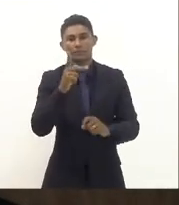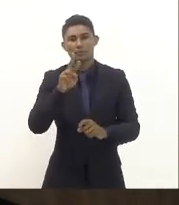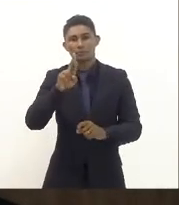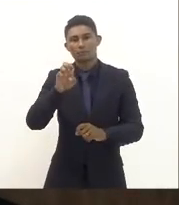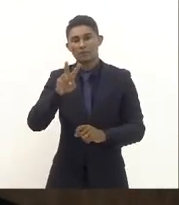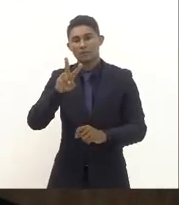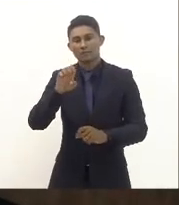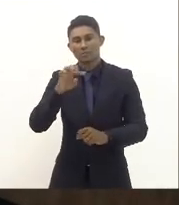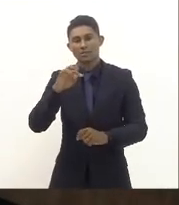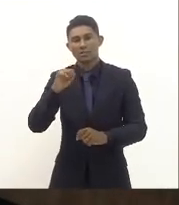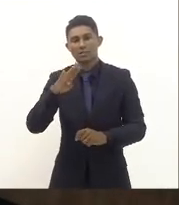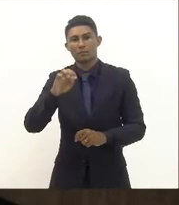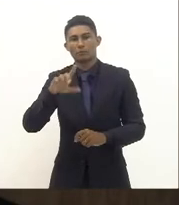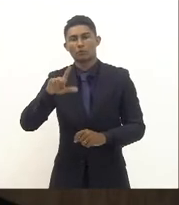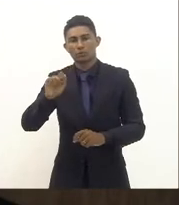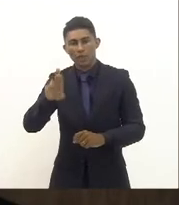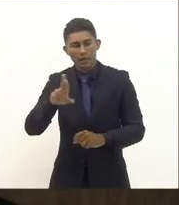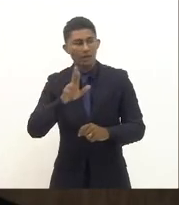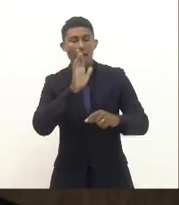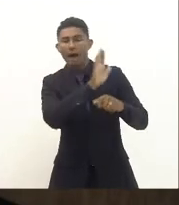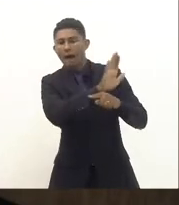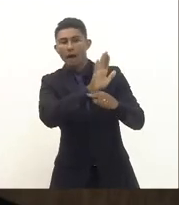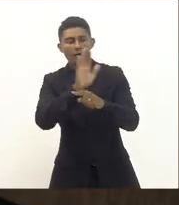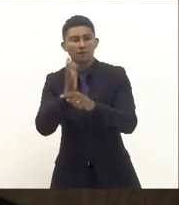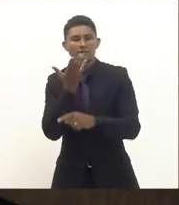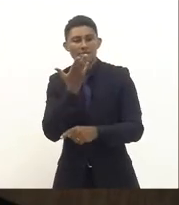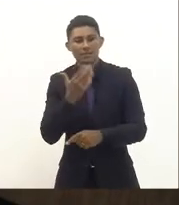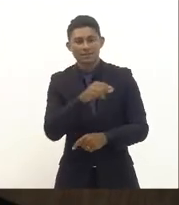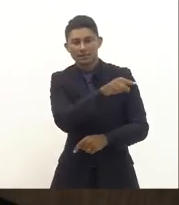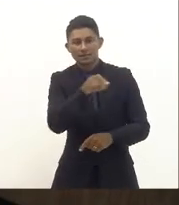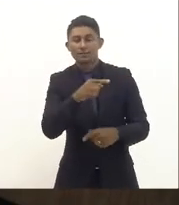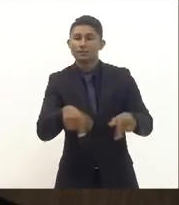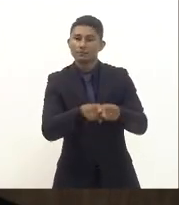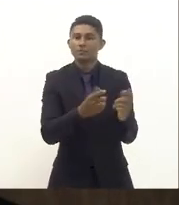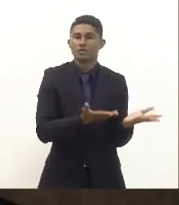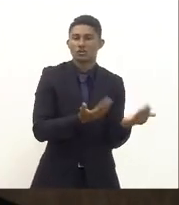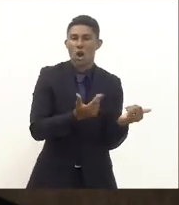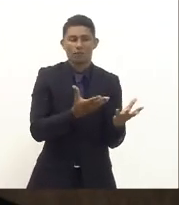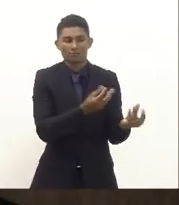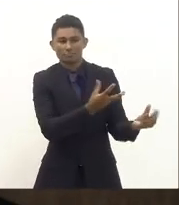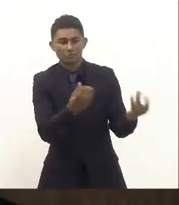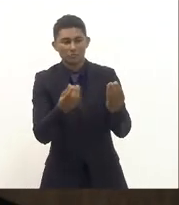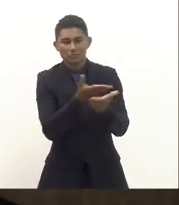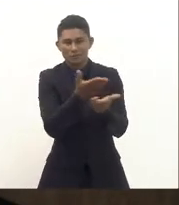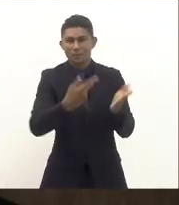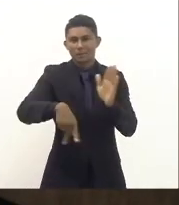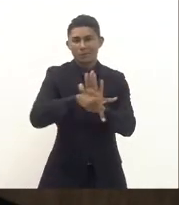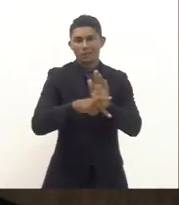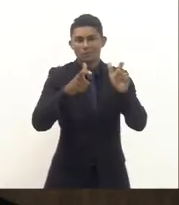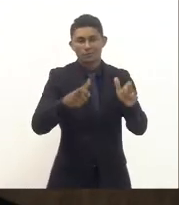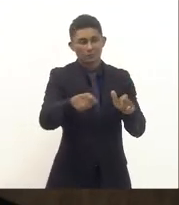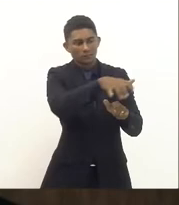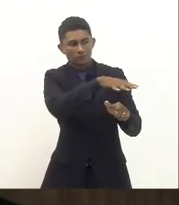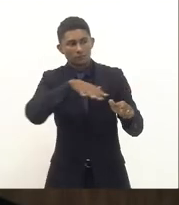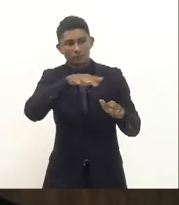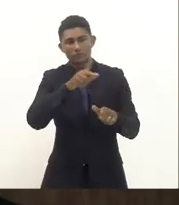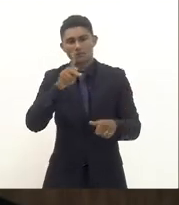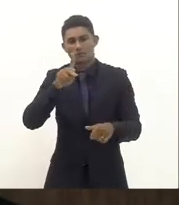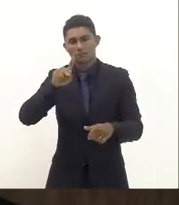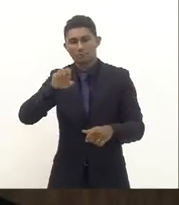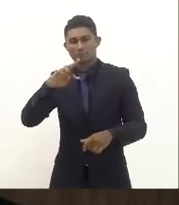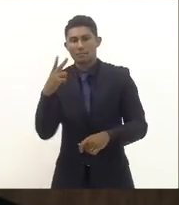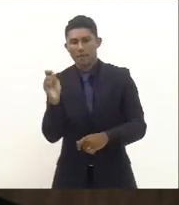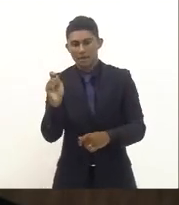que garantiu que muitos adolescentes Há muitos jovens do Complexo da Penha e do complexo é